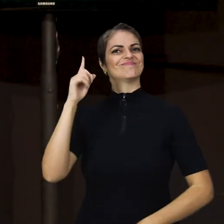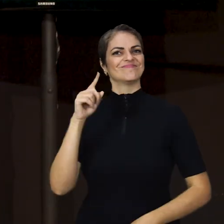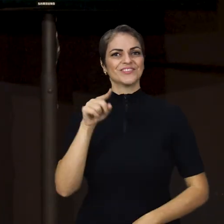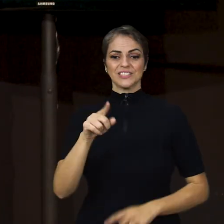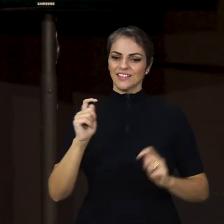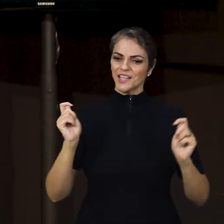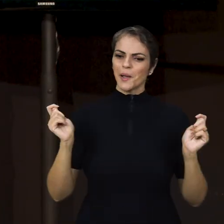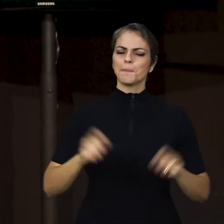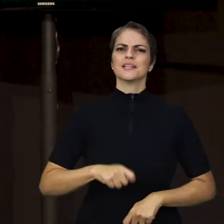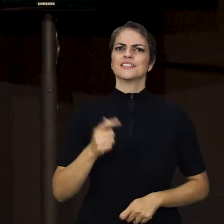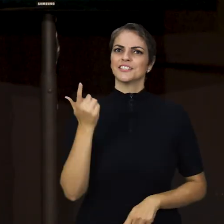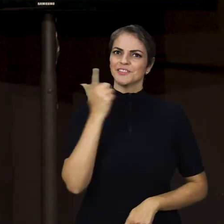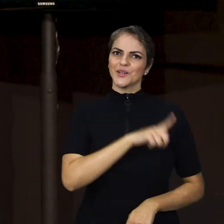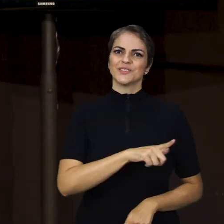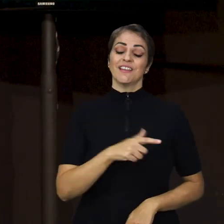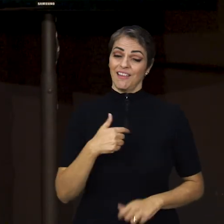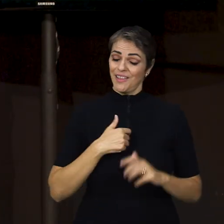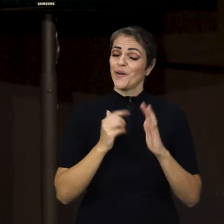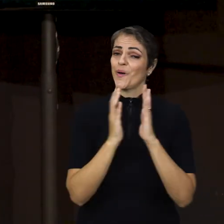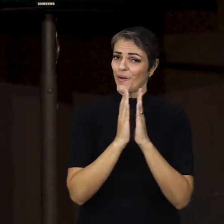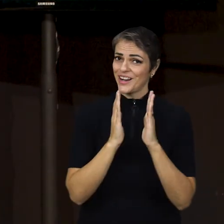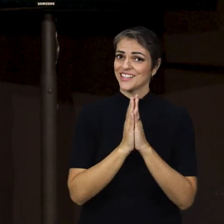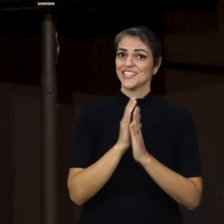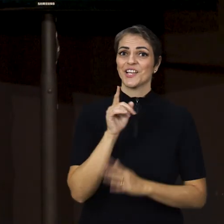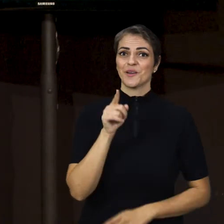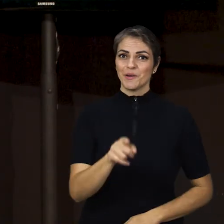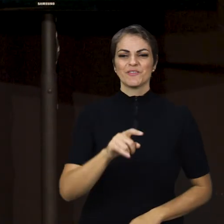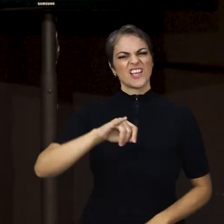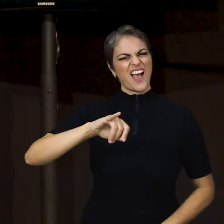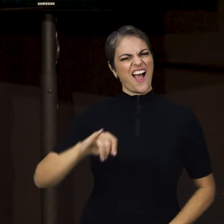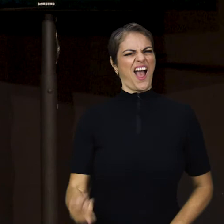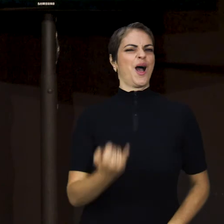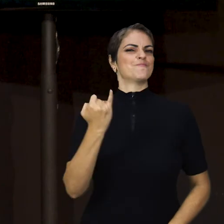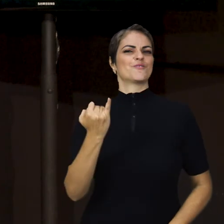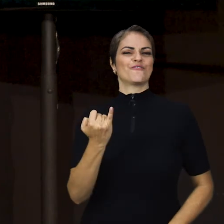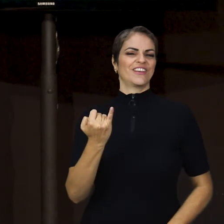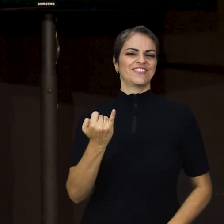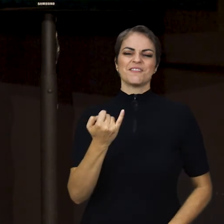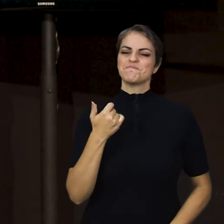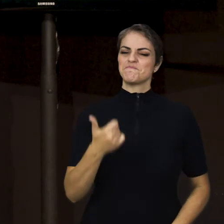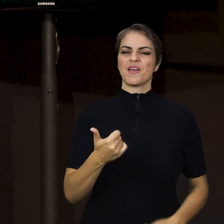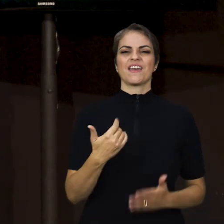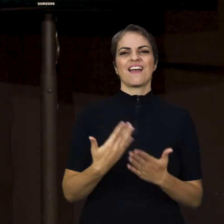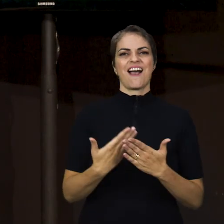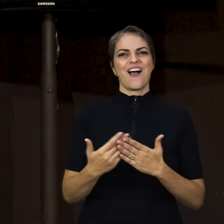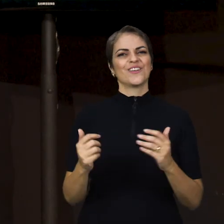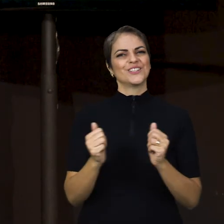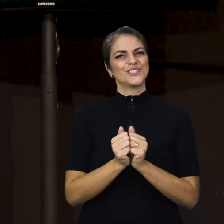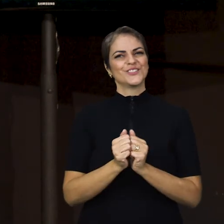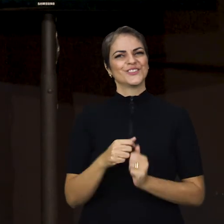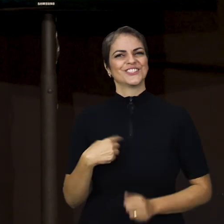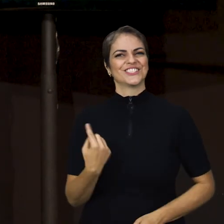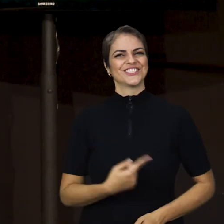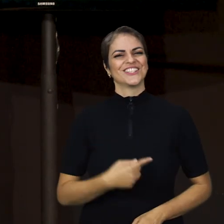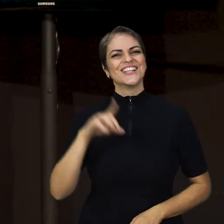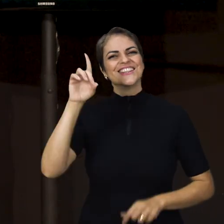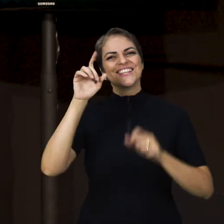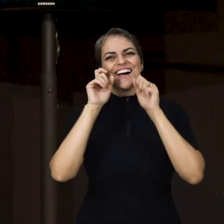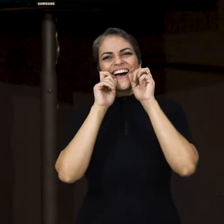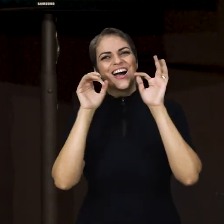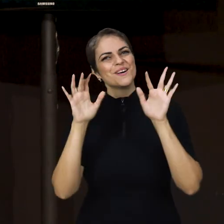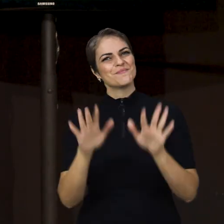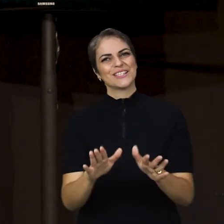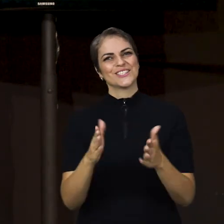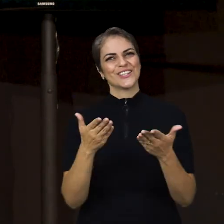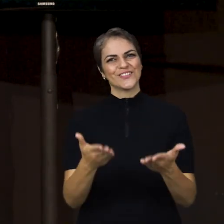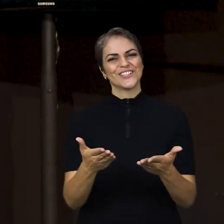capacitação, e a minha oração é que você então possa aproveitar muito essas aulas junto aqui com a gente. Que Deus abençoe muito a sua